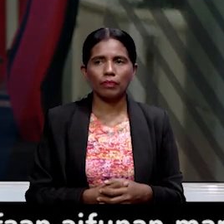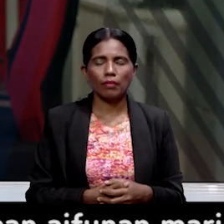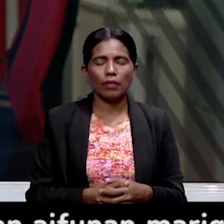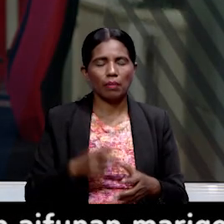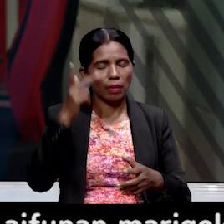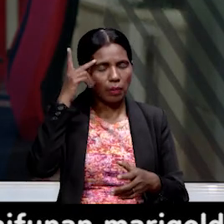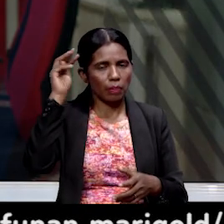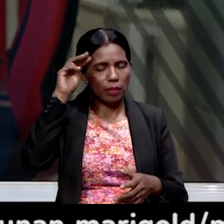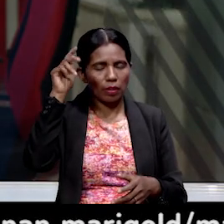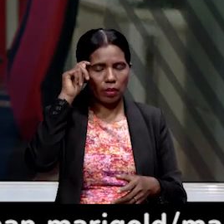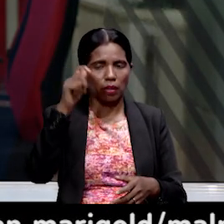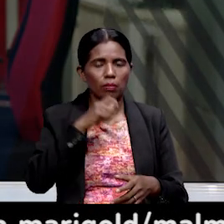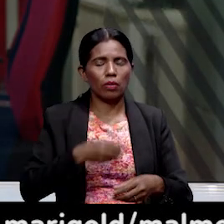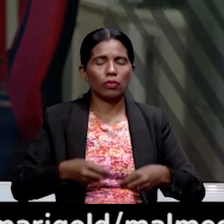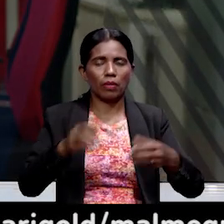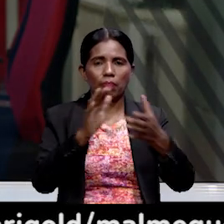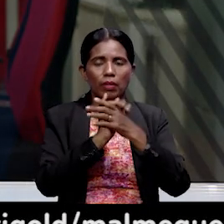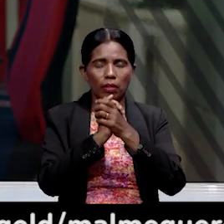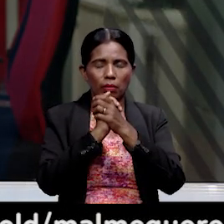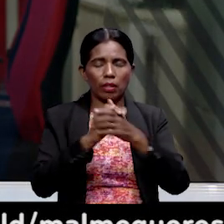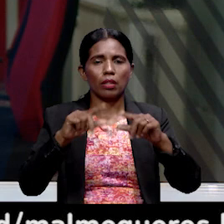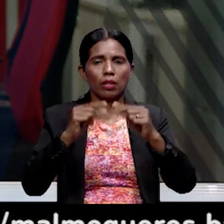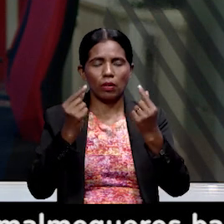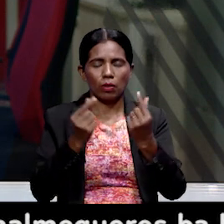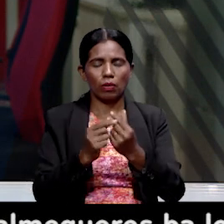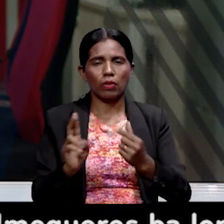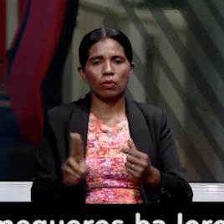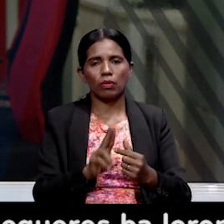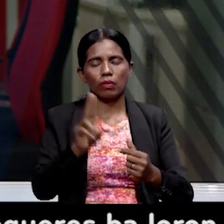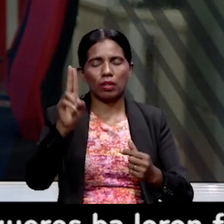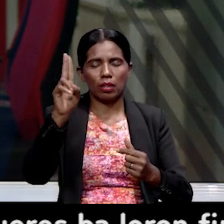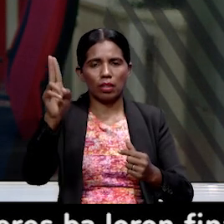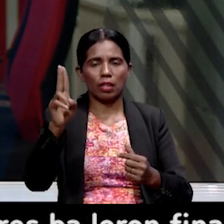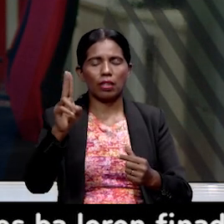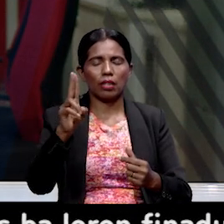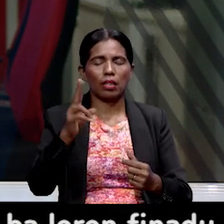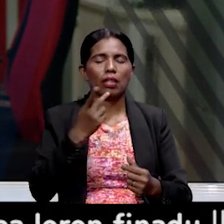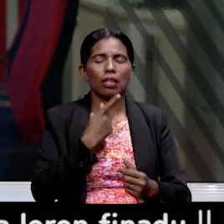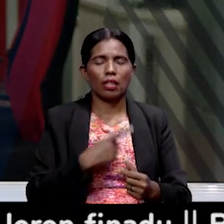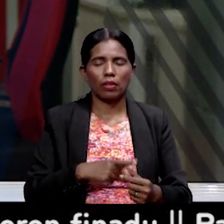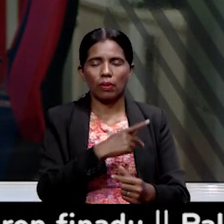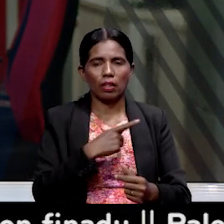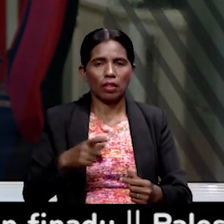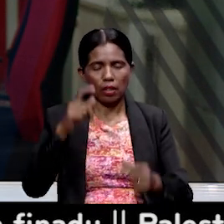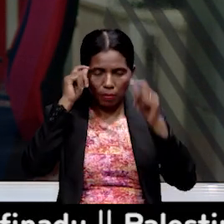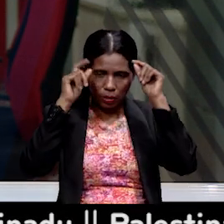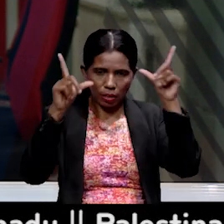Primeiro-ministro Toro Matanduá congratula a equipa instaladora Universidade Católica Timorense, João Paulo II.